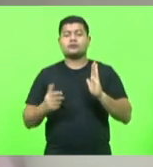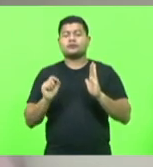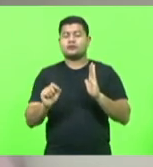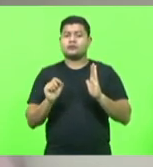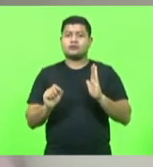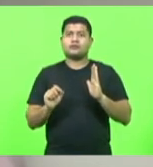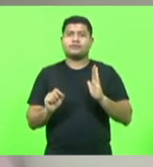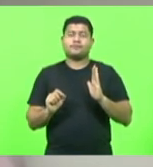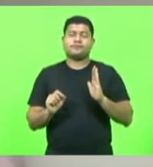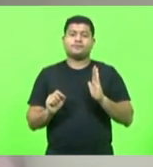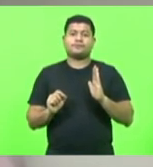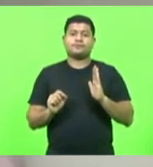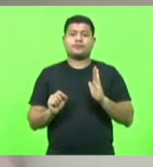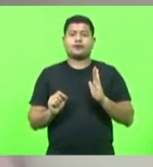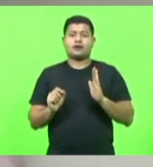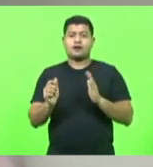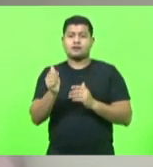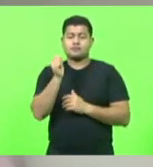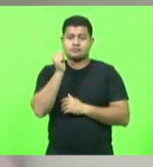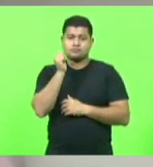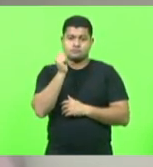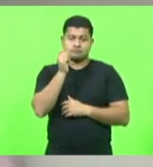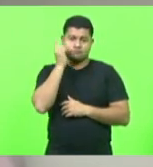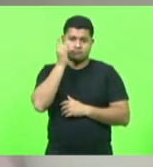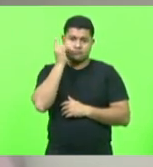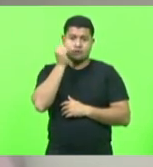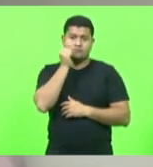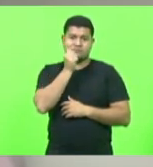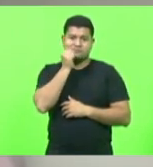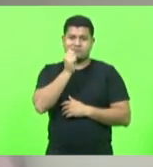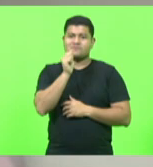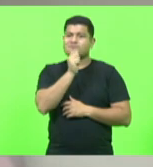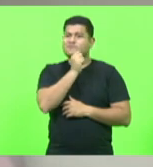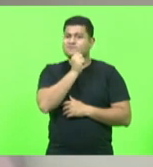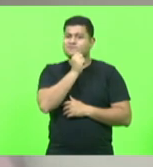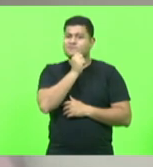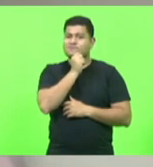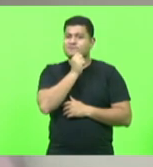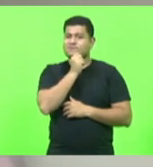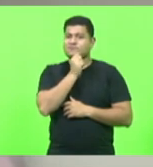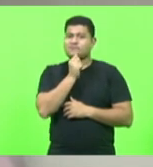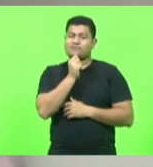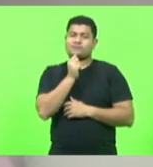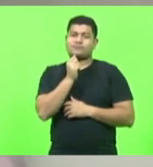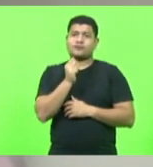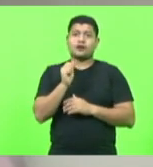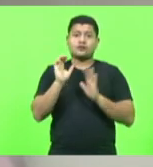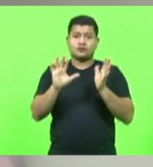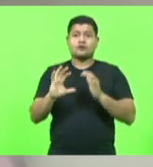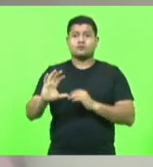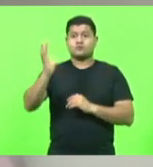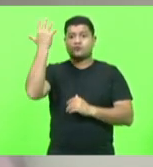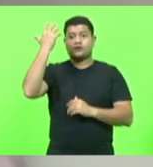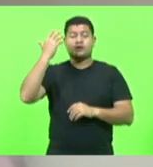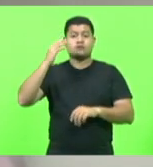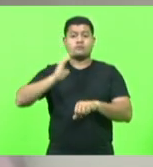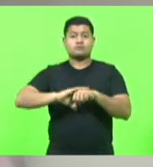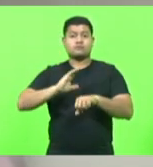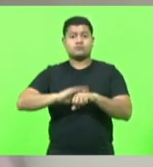diz a própria deputada Ana Campagnolo, que já tinha acontecido do próprio governador